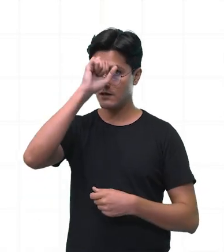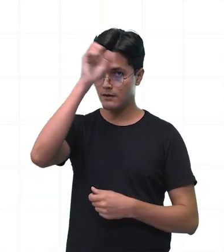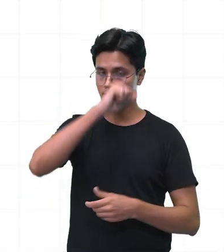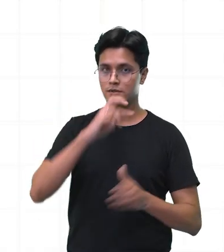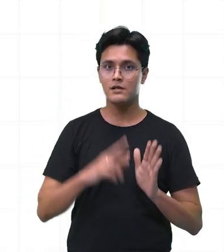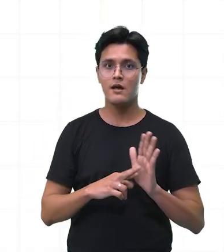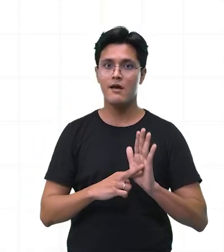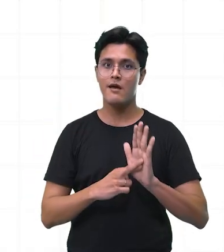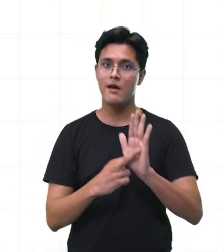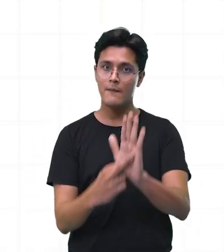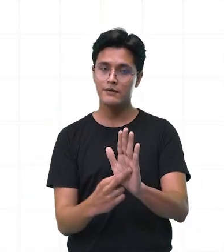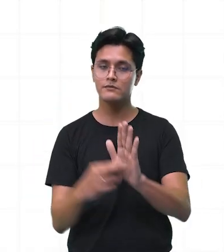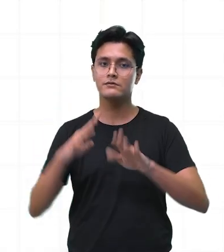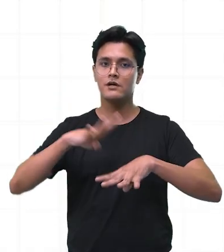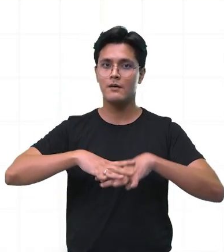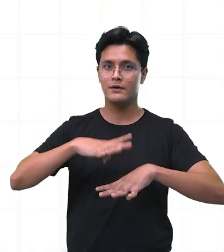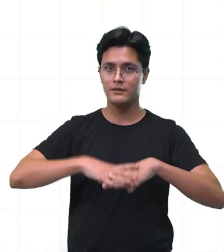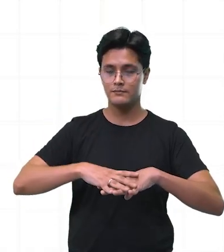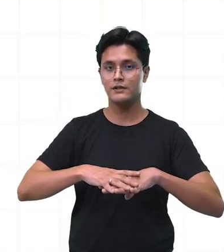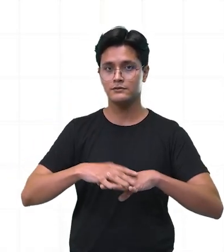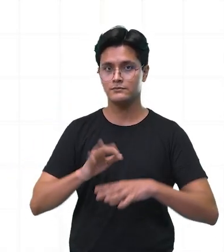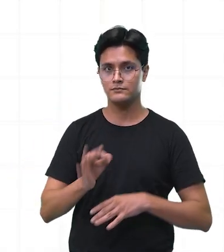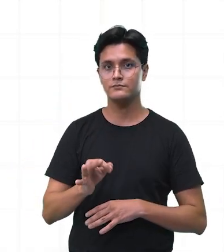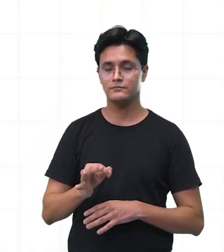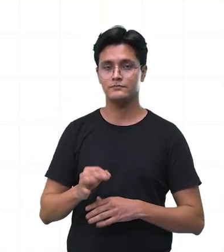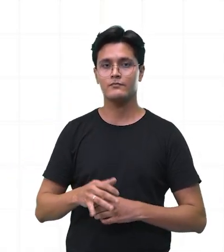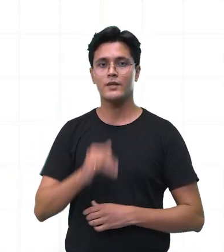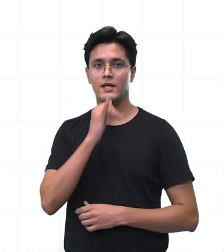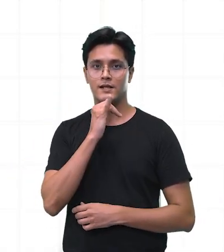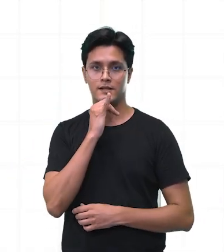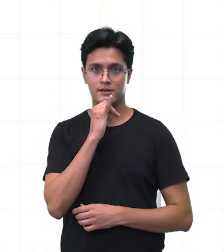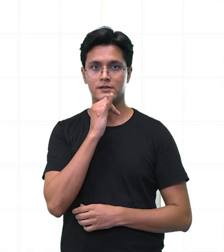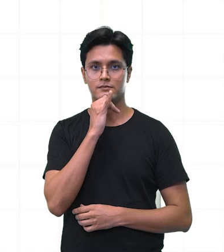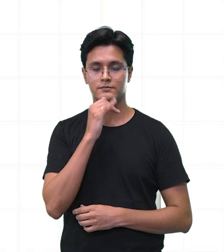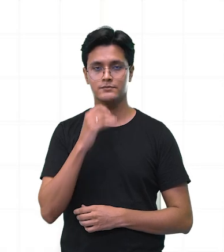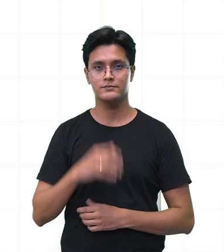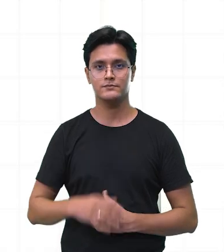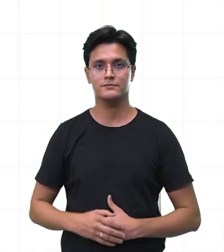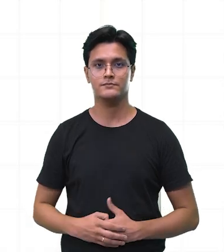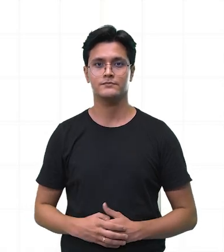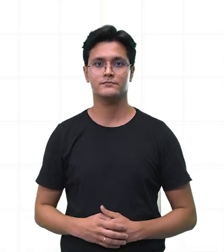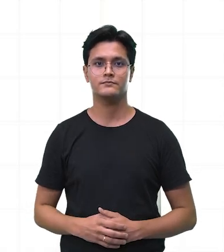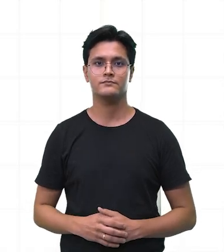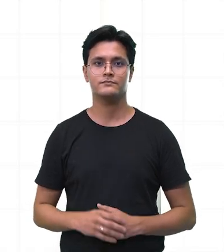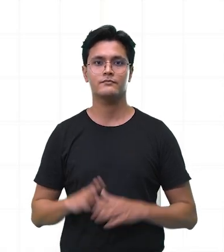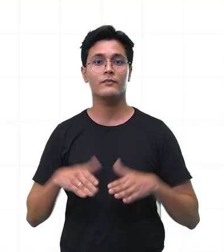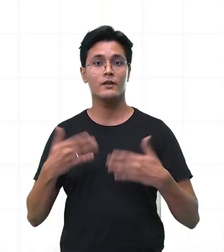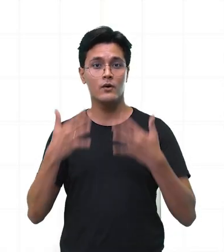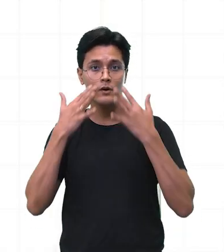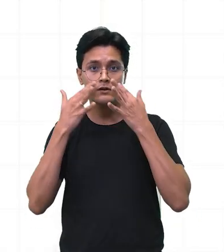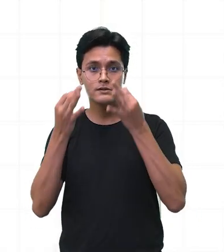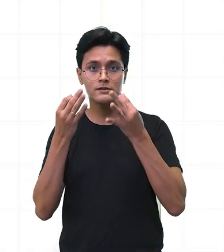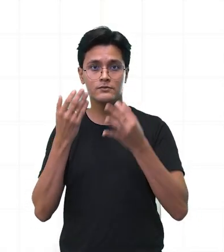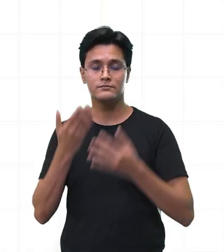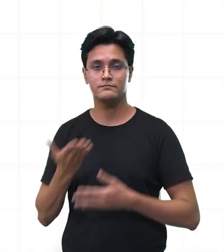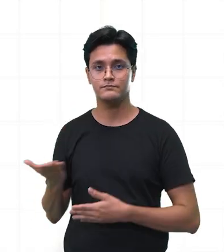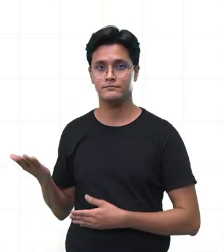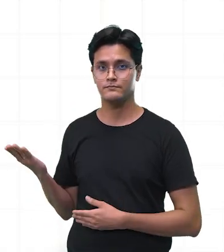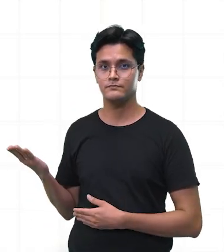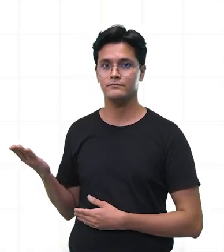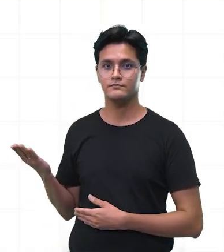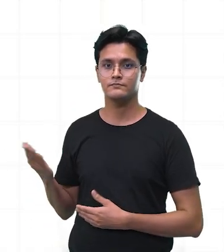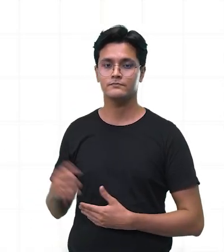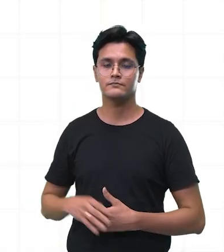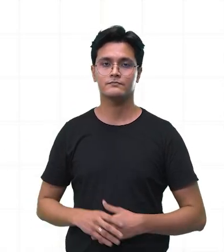representar matematicamente certas afirmações. Veja alguns exemplos de como fazer isso. Então, atenção aqui.